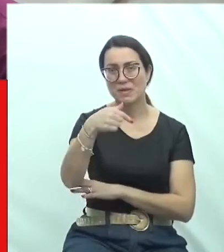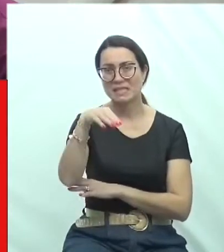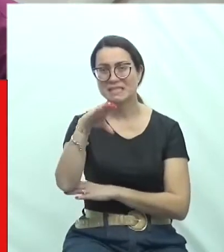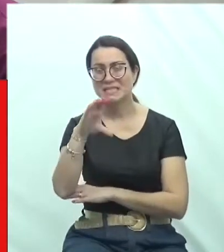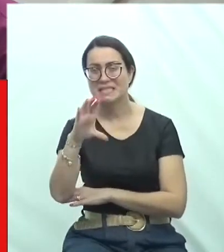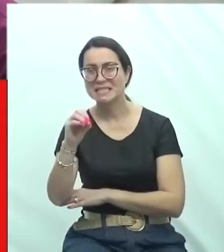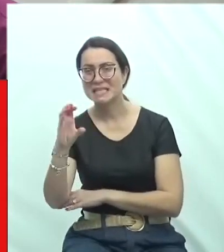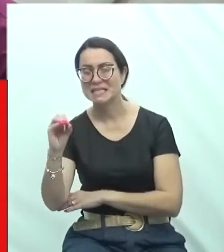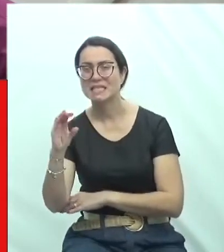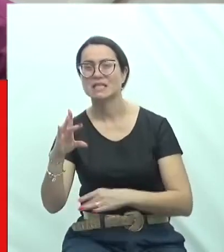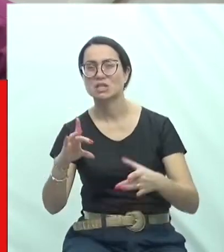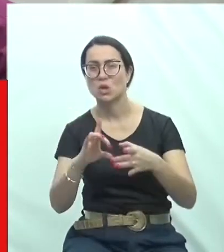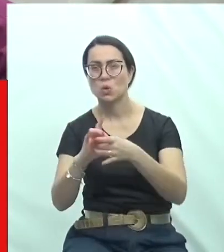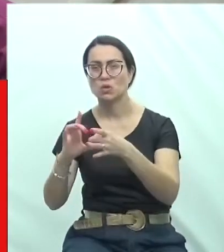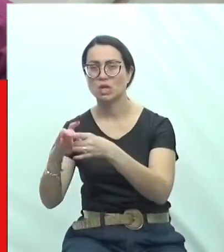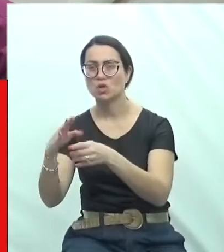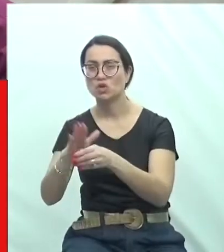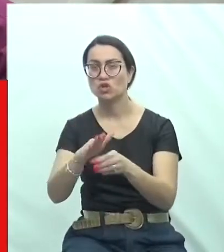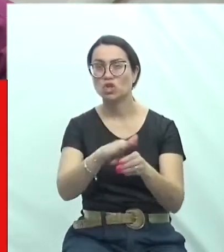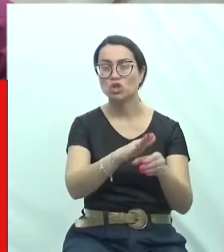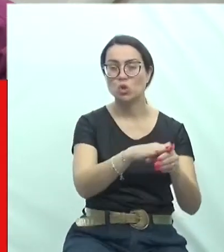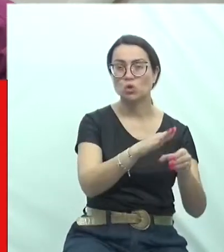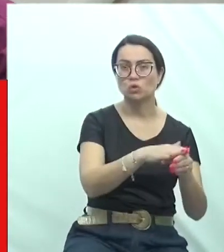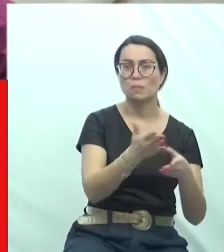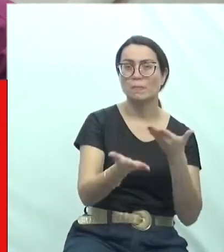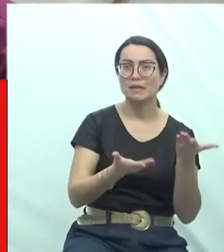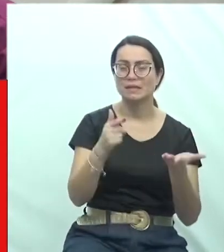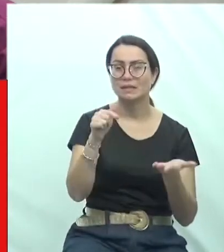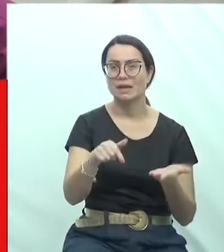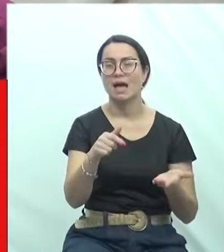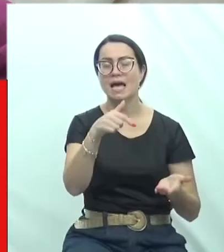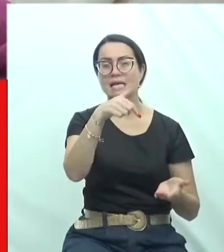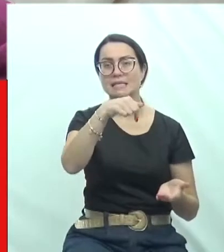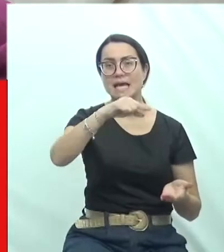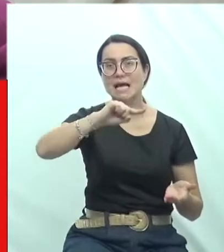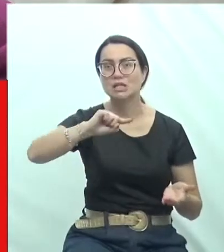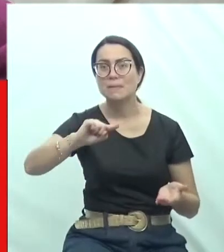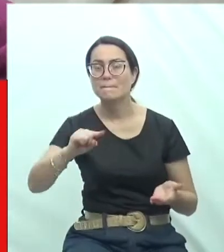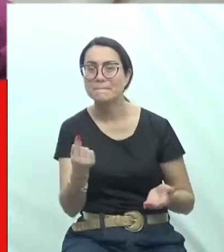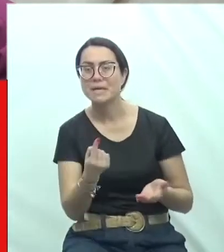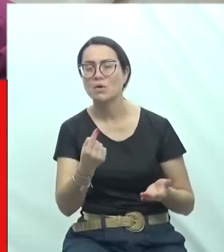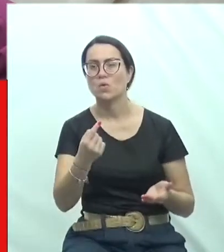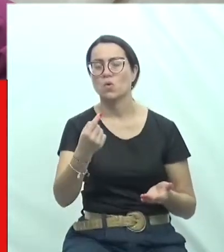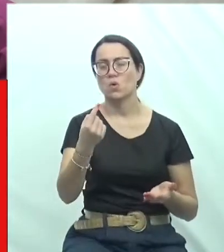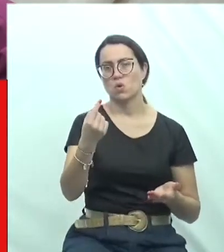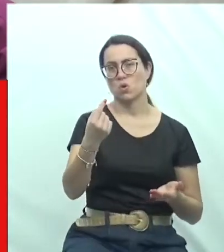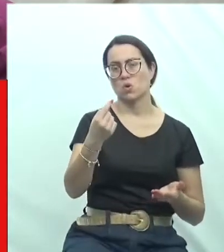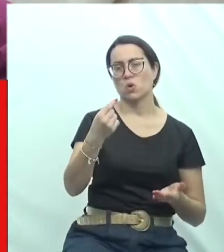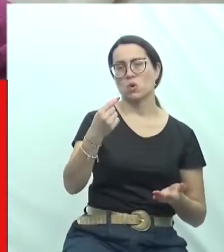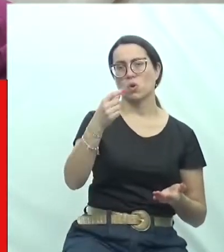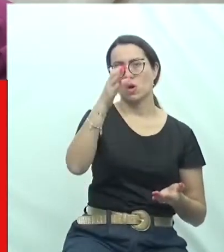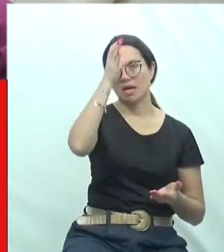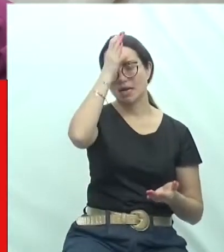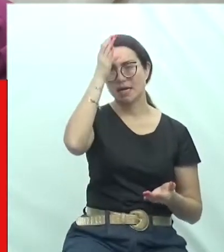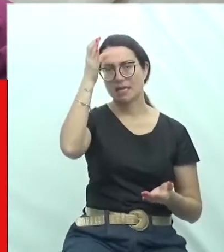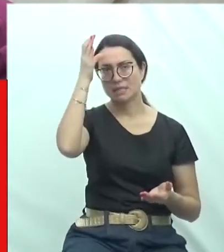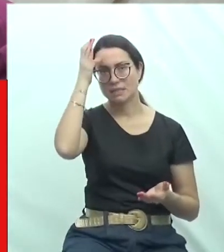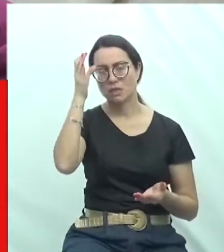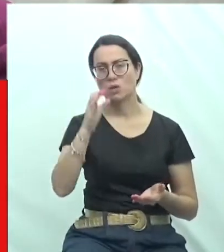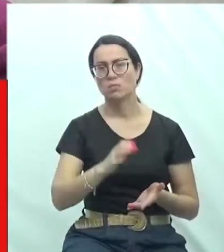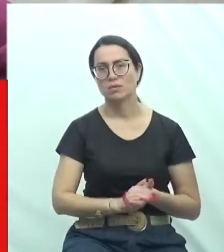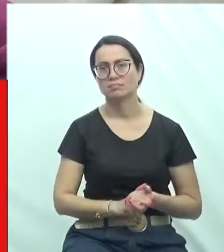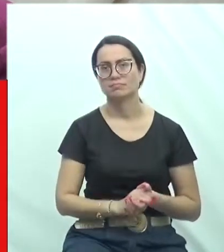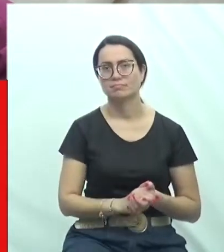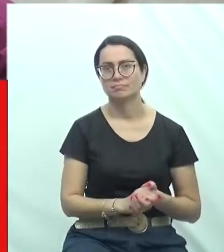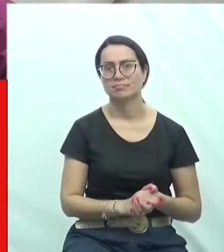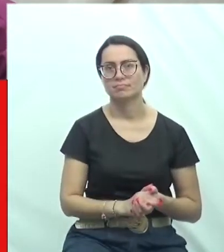Próspera. Para vocês terem uma ideia, eu tenho 7 mil em Criciúma. Ligações, tá? Não estou falando de economias. A Grande Próspera tem